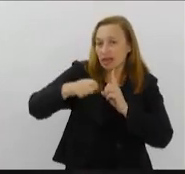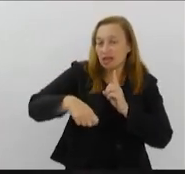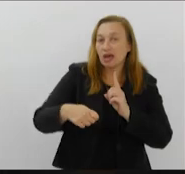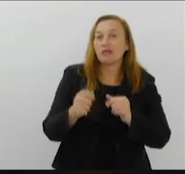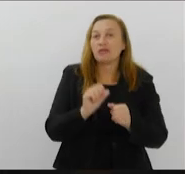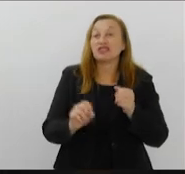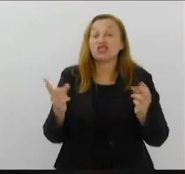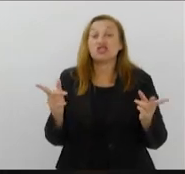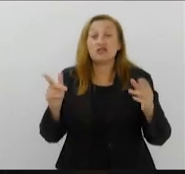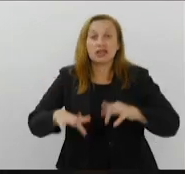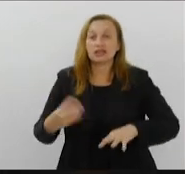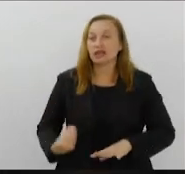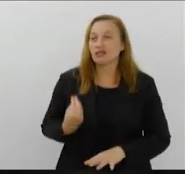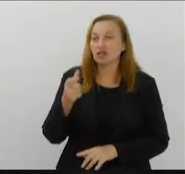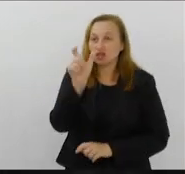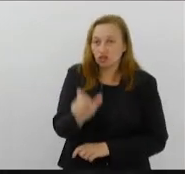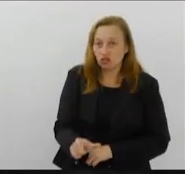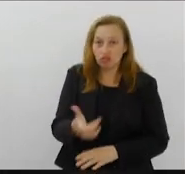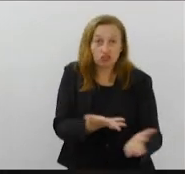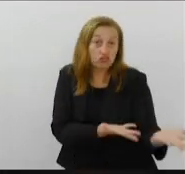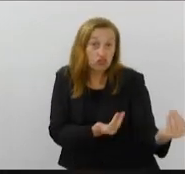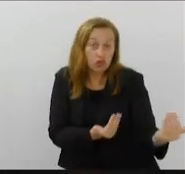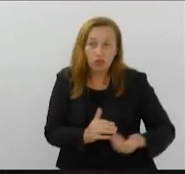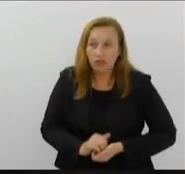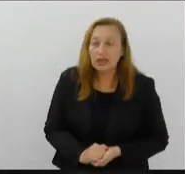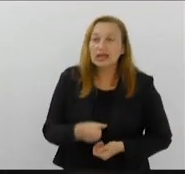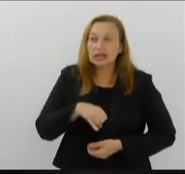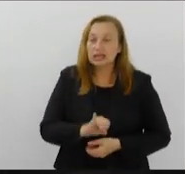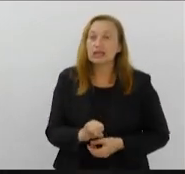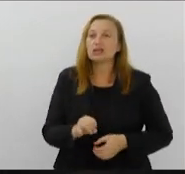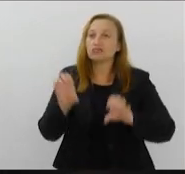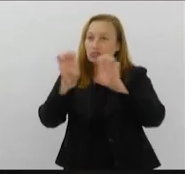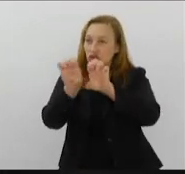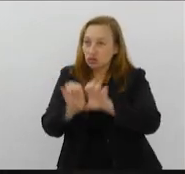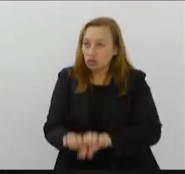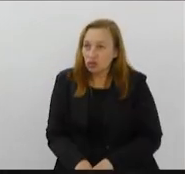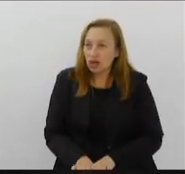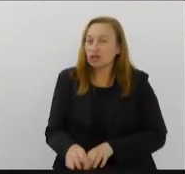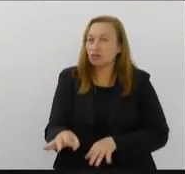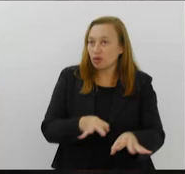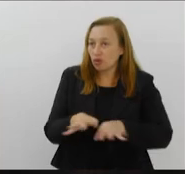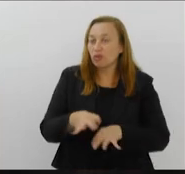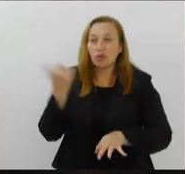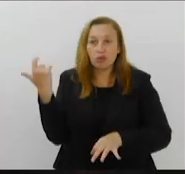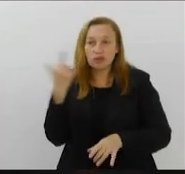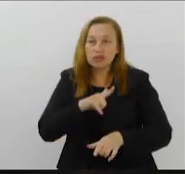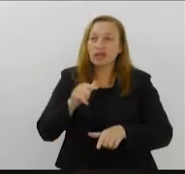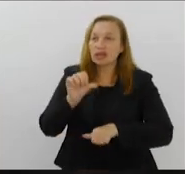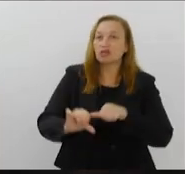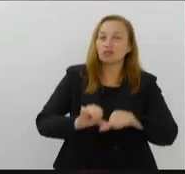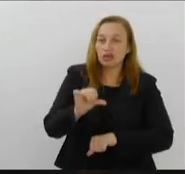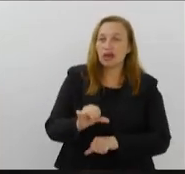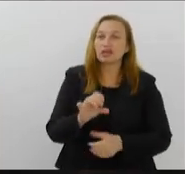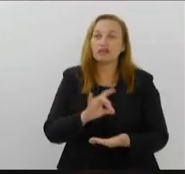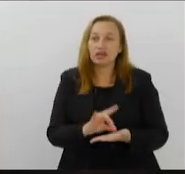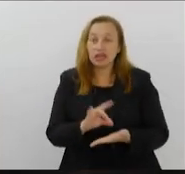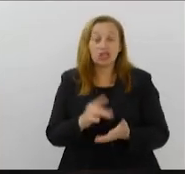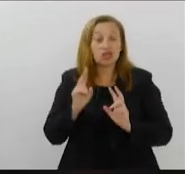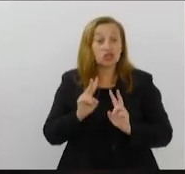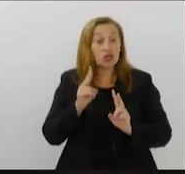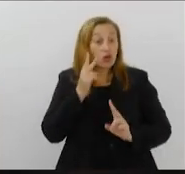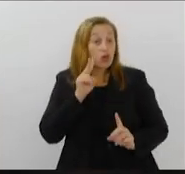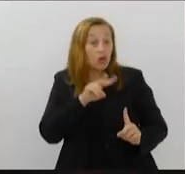um programa estruturado, a gente consegue, de fato, mudar isso. Né? Então, a gente olhou para esse cenário, um cenário onde a gente